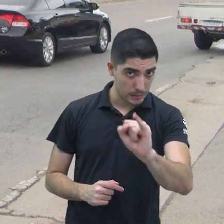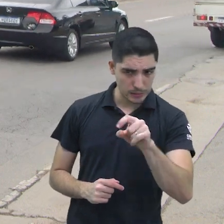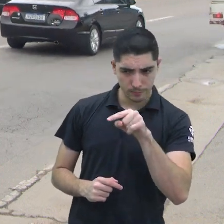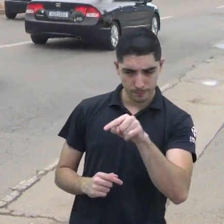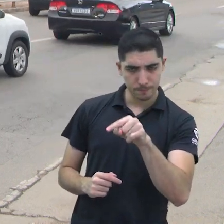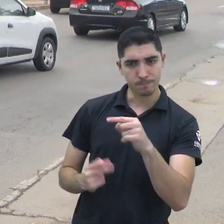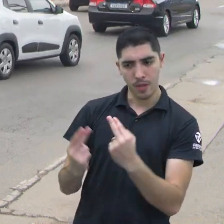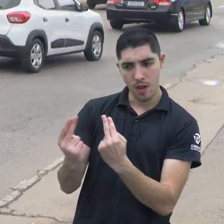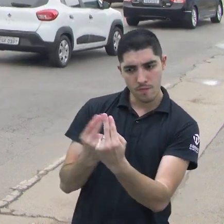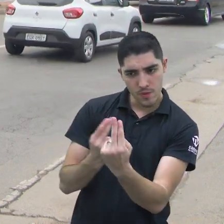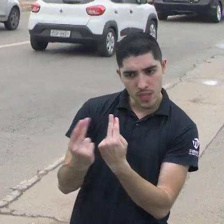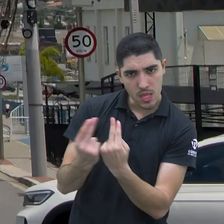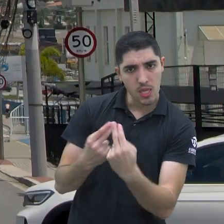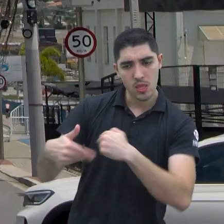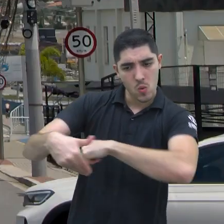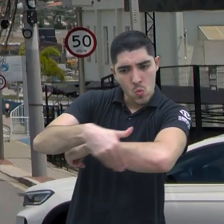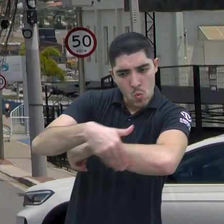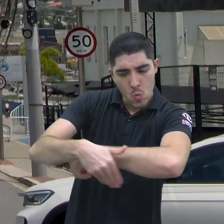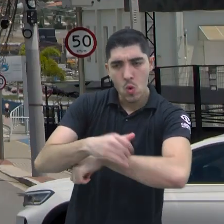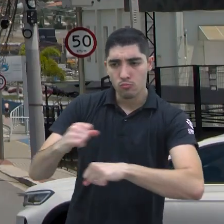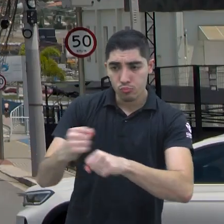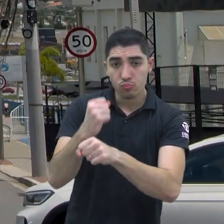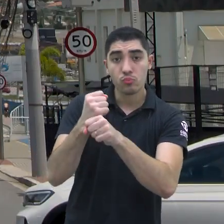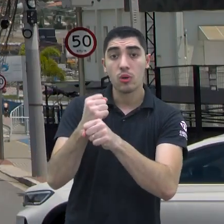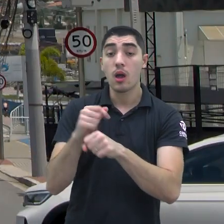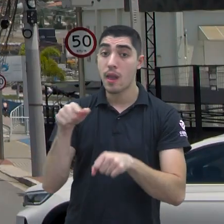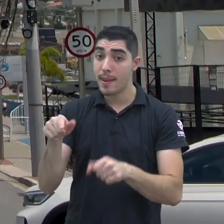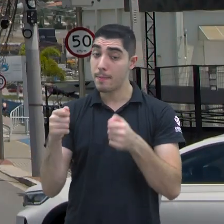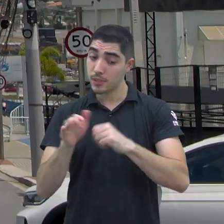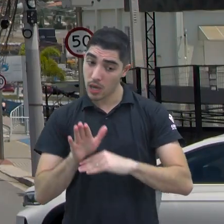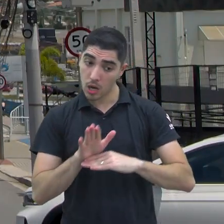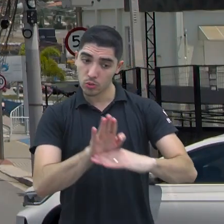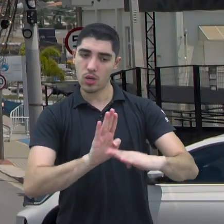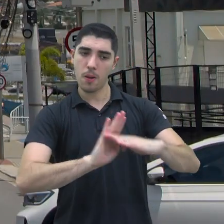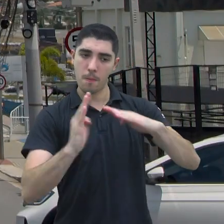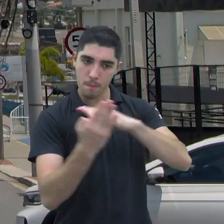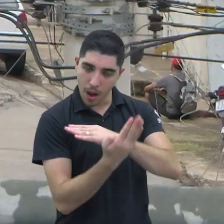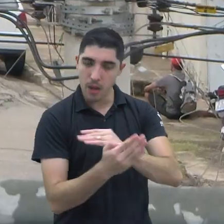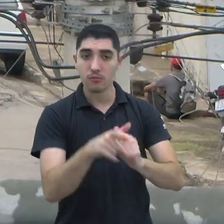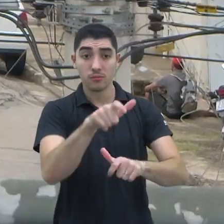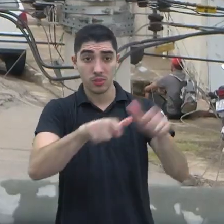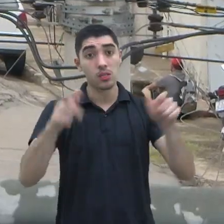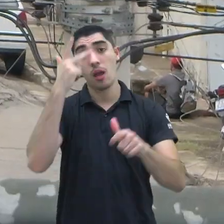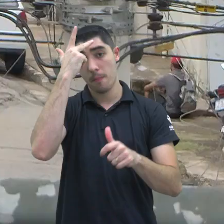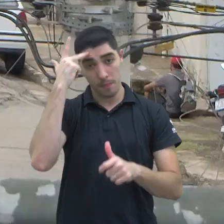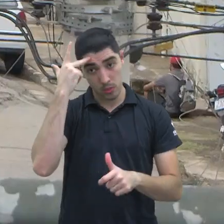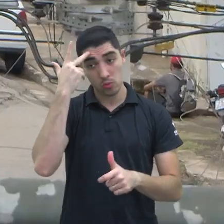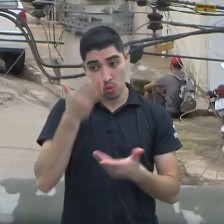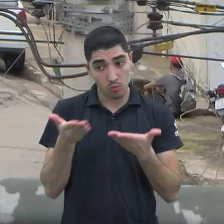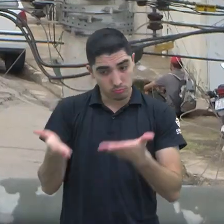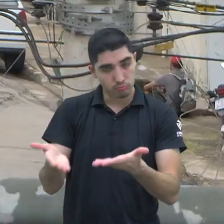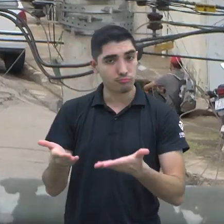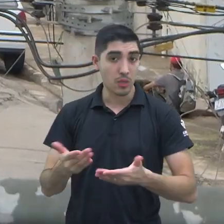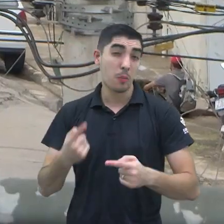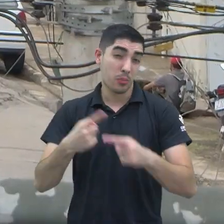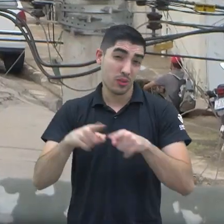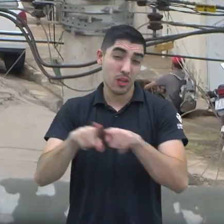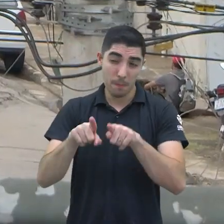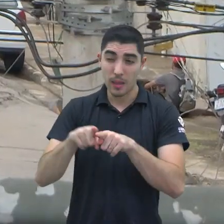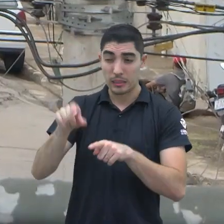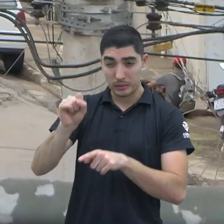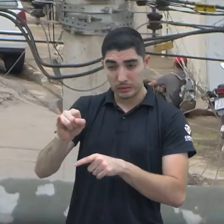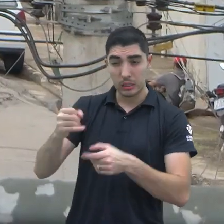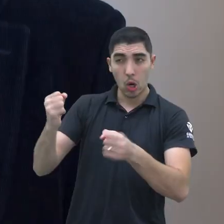que as intervenções viárias apresentem contrapartida social aos bairros e moradores afetados pelo impacto